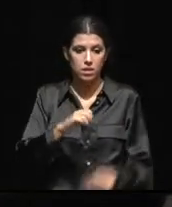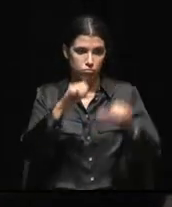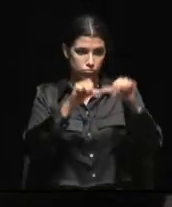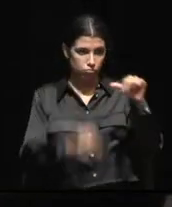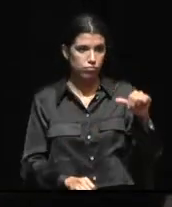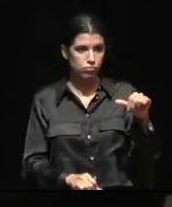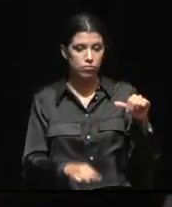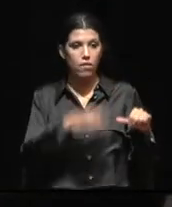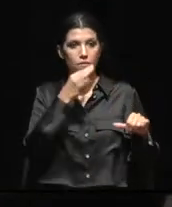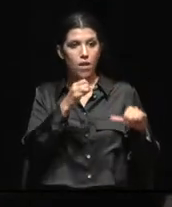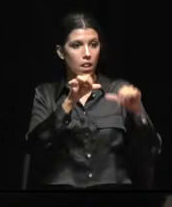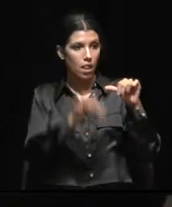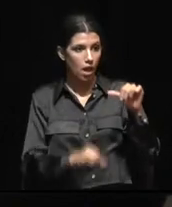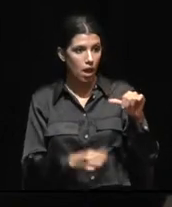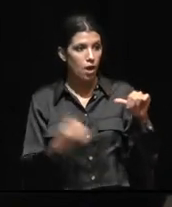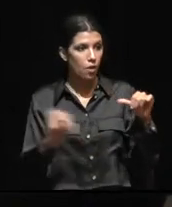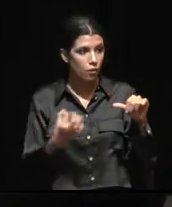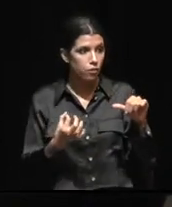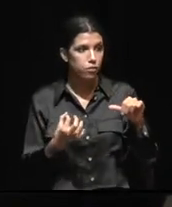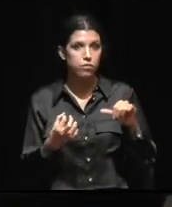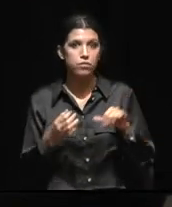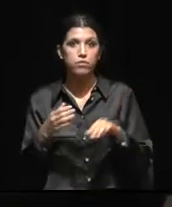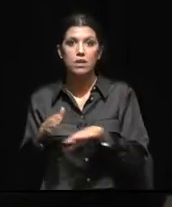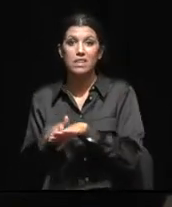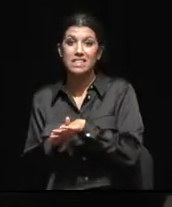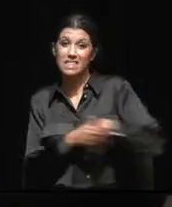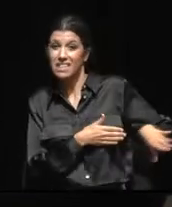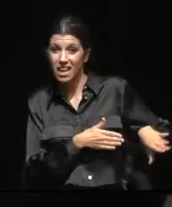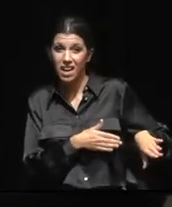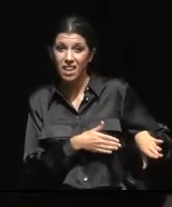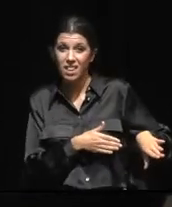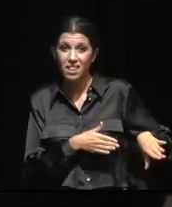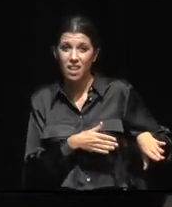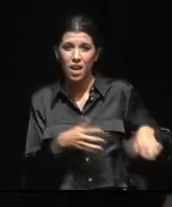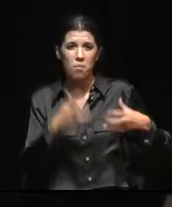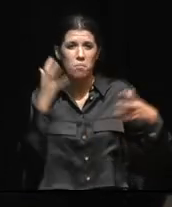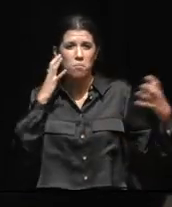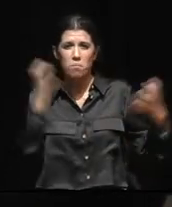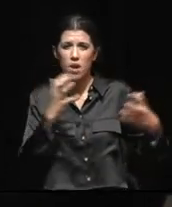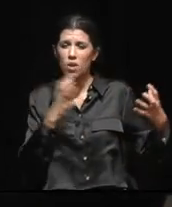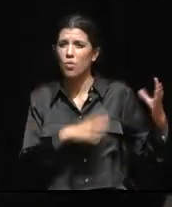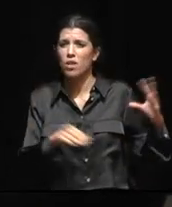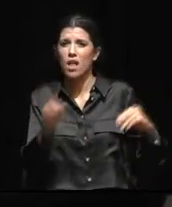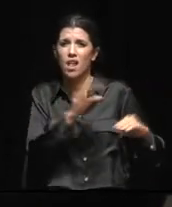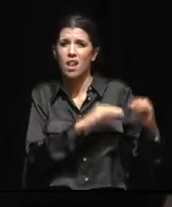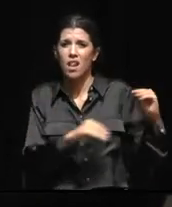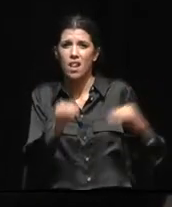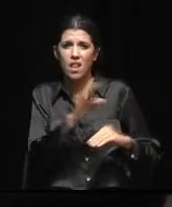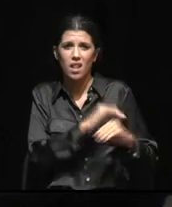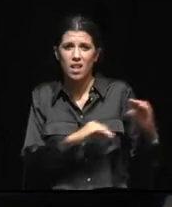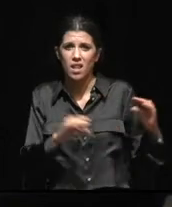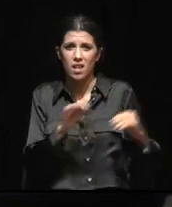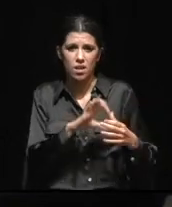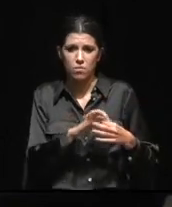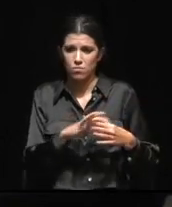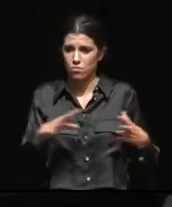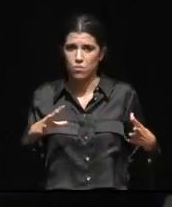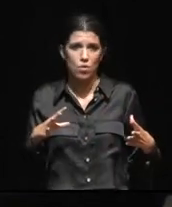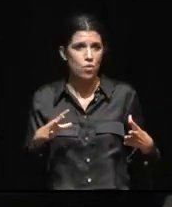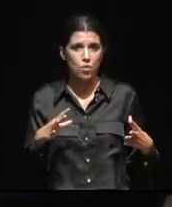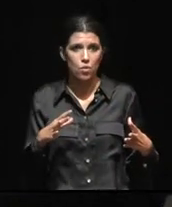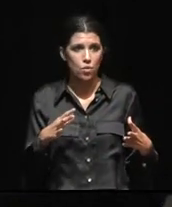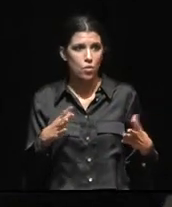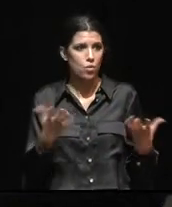enquanto ela aqui esteve a falar a metade esquerda da sala fez um barulho eh que não tem nada a ver com quem